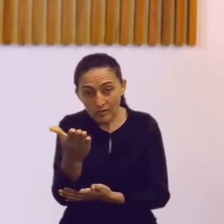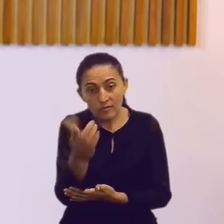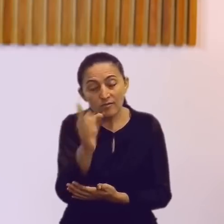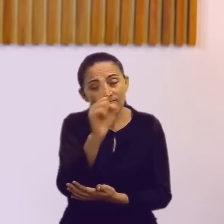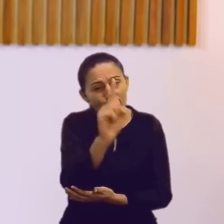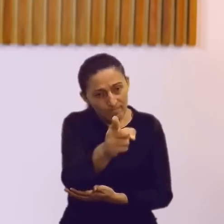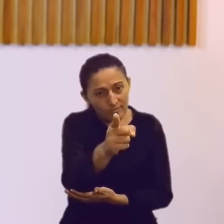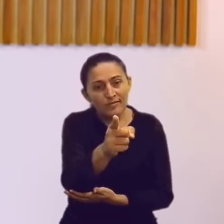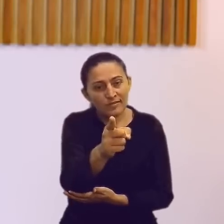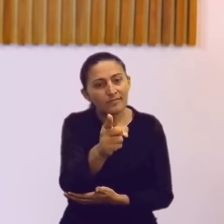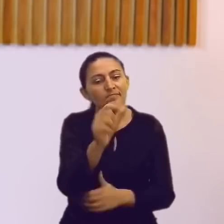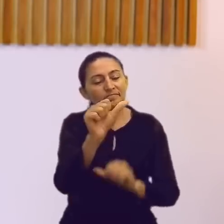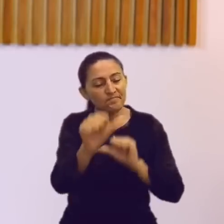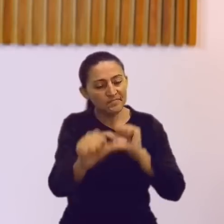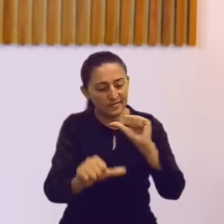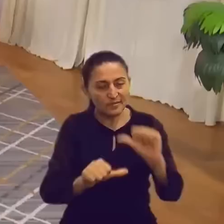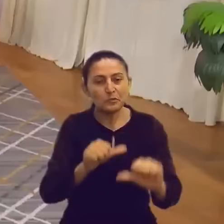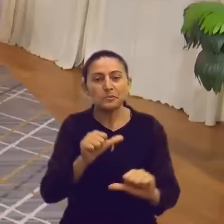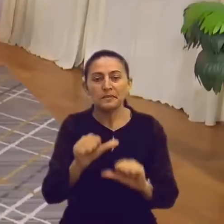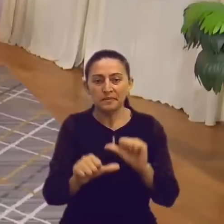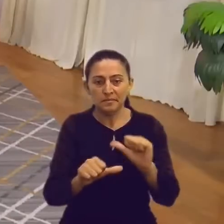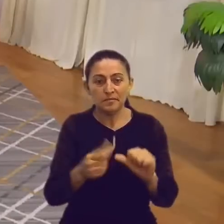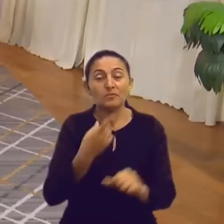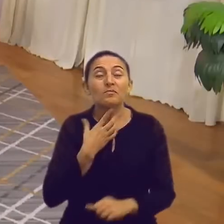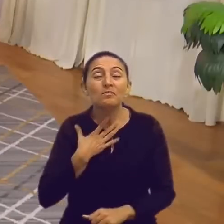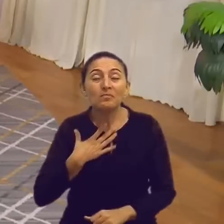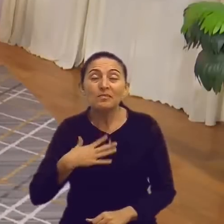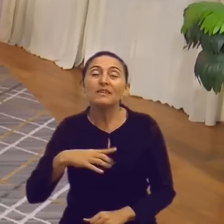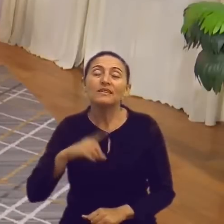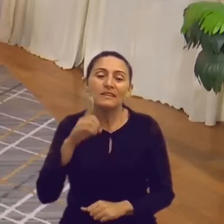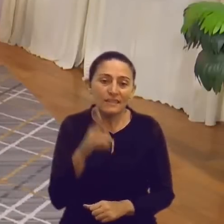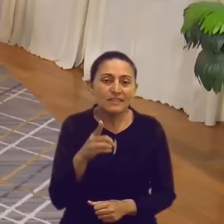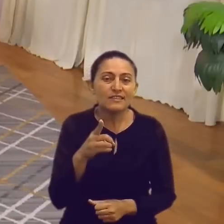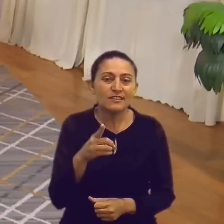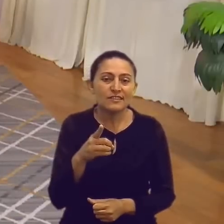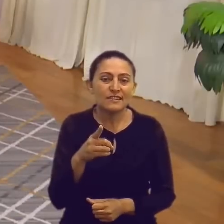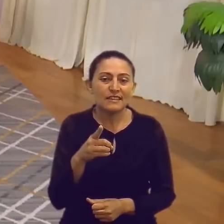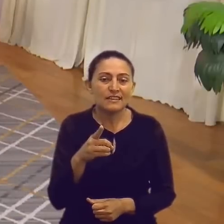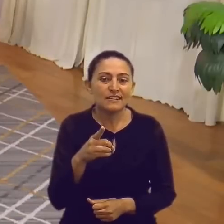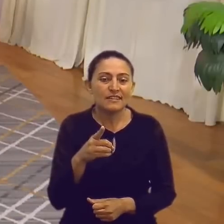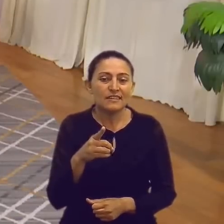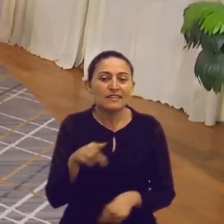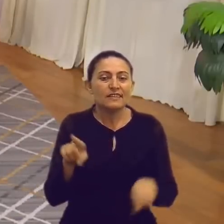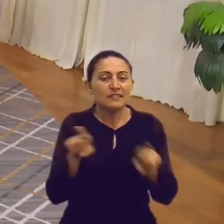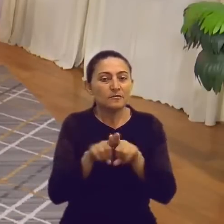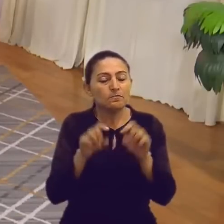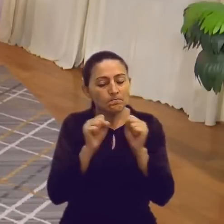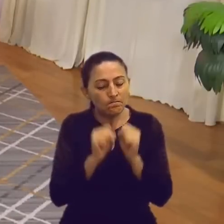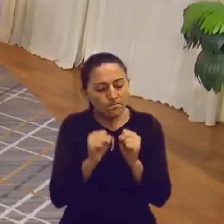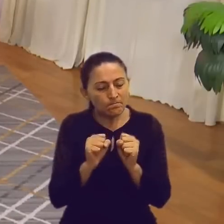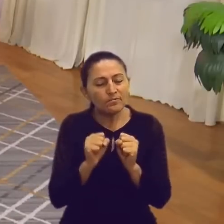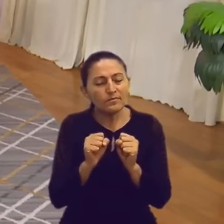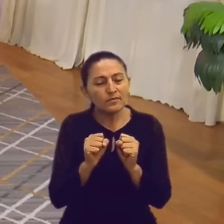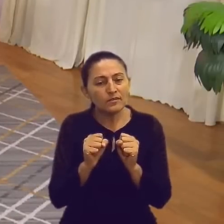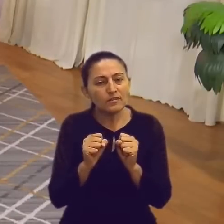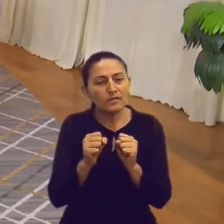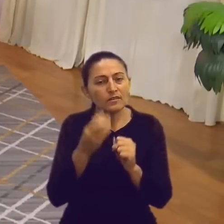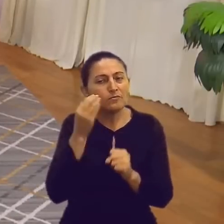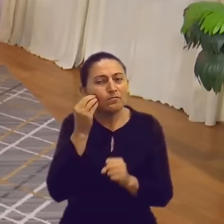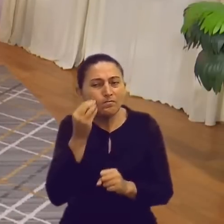também transformado. O meu desejo é que você possa testemunhar de